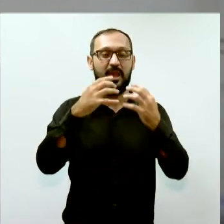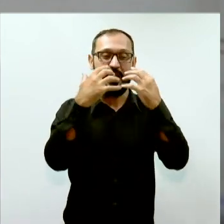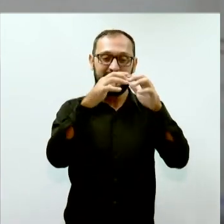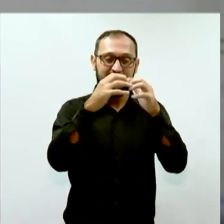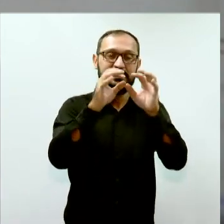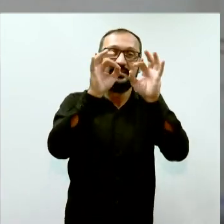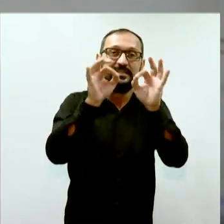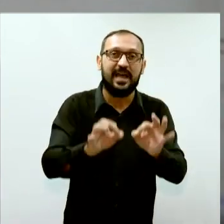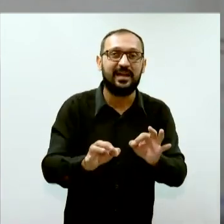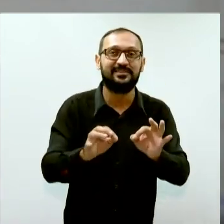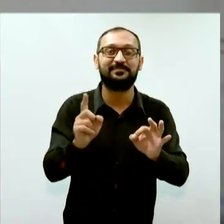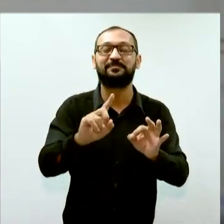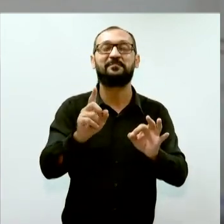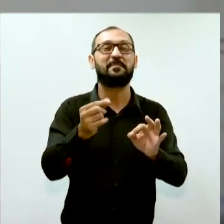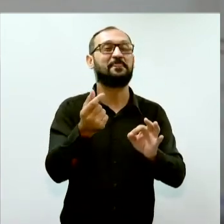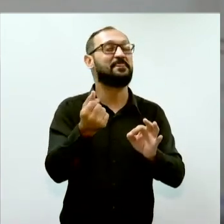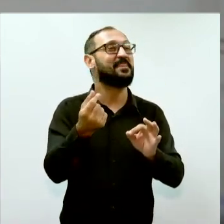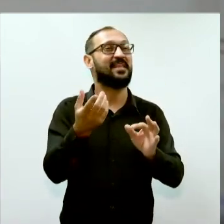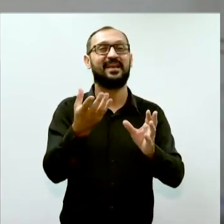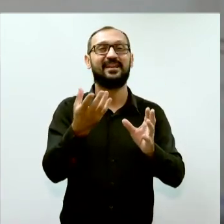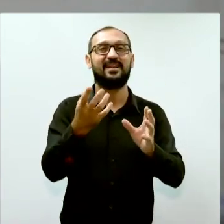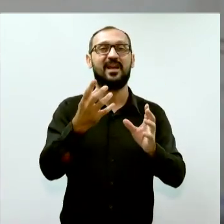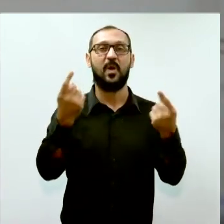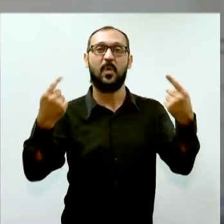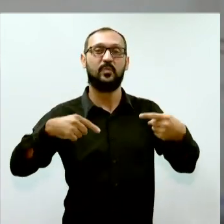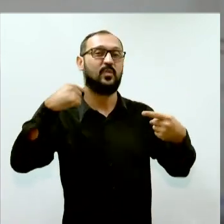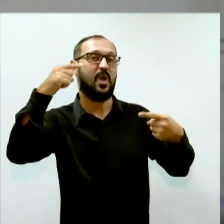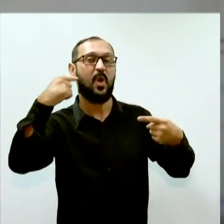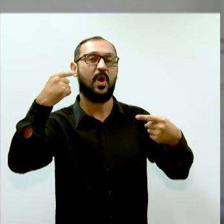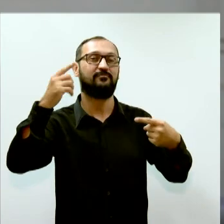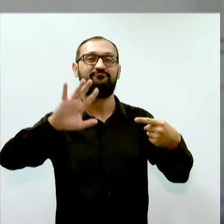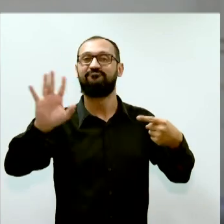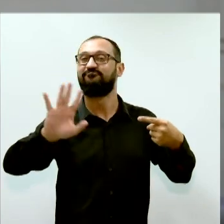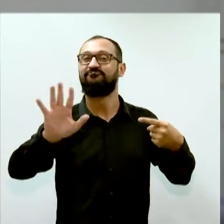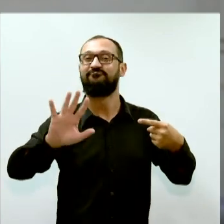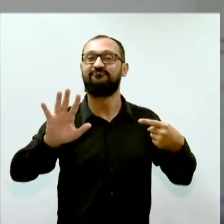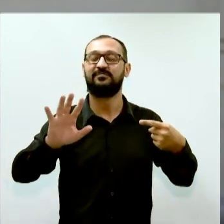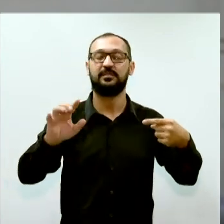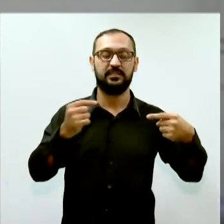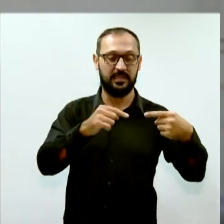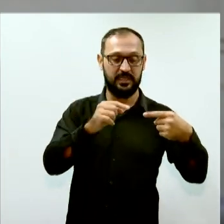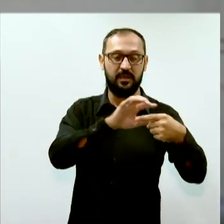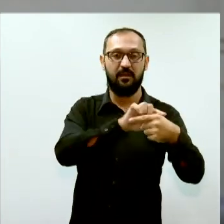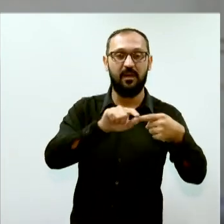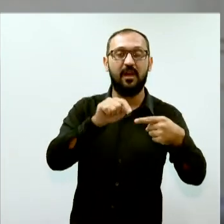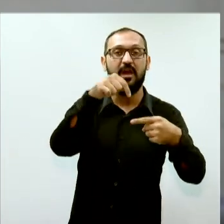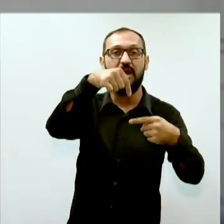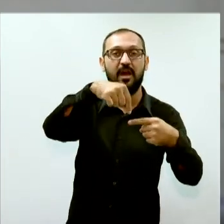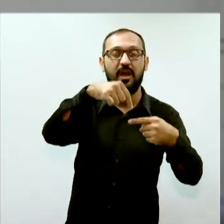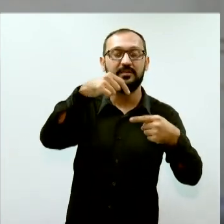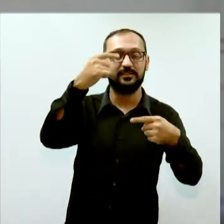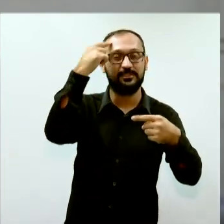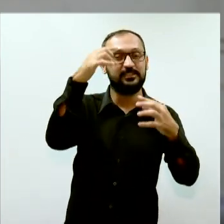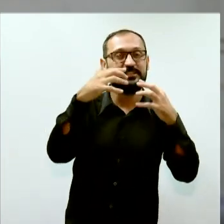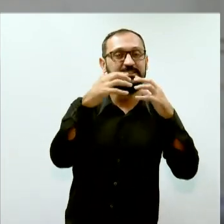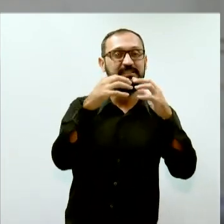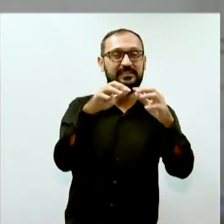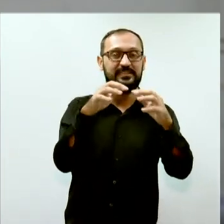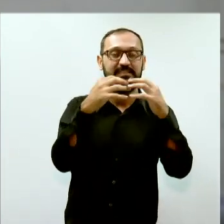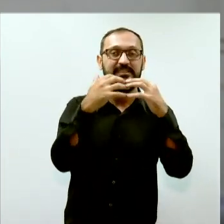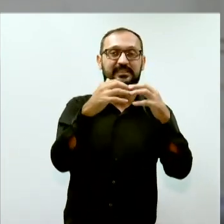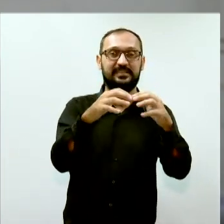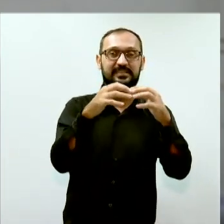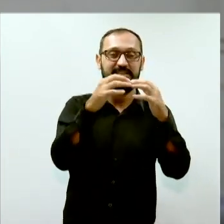sanidade. Uma sanidade não no sentido contrário à loucura, mas no sentido de que justamente porque